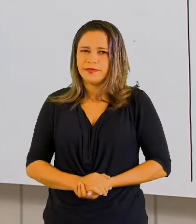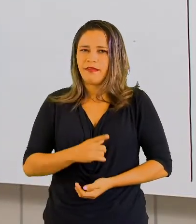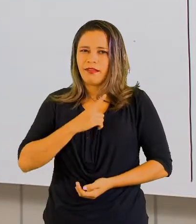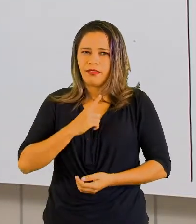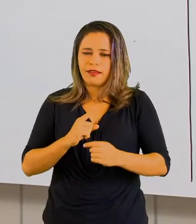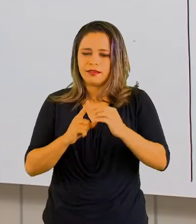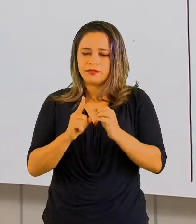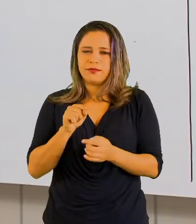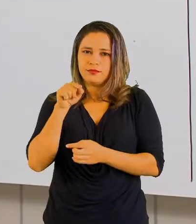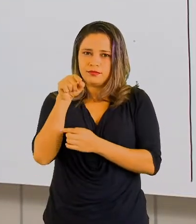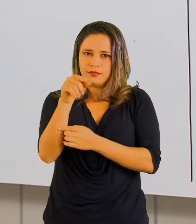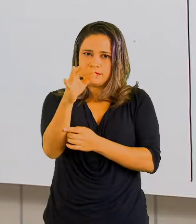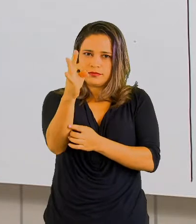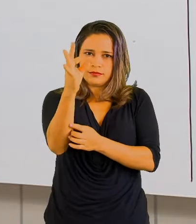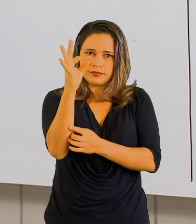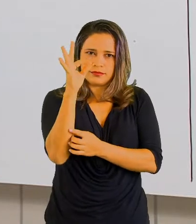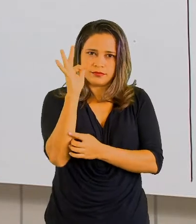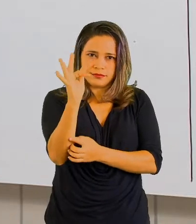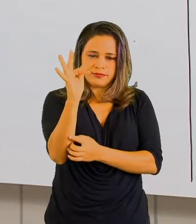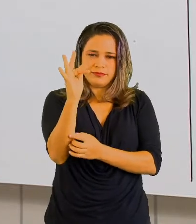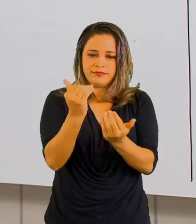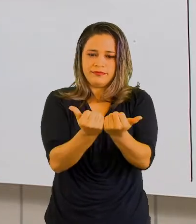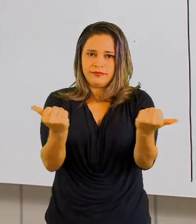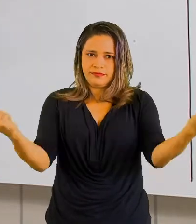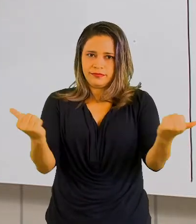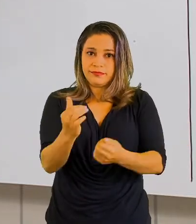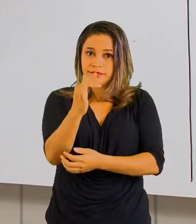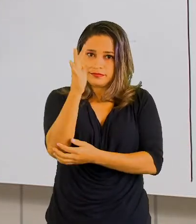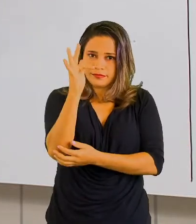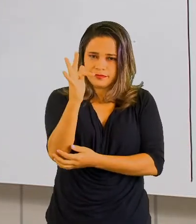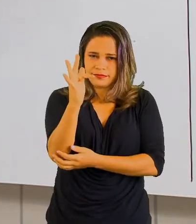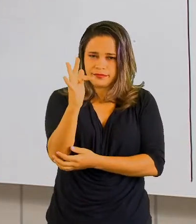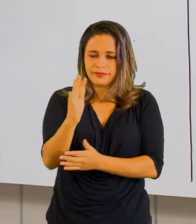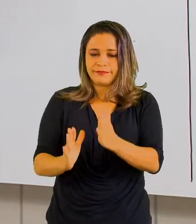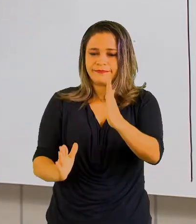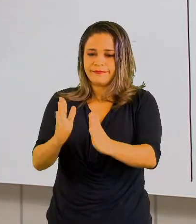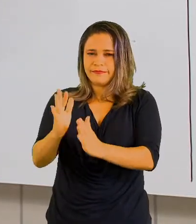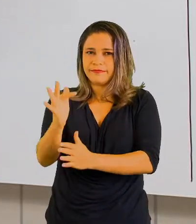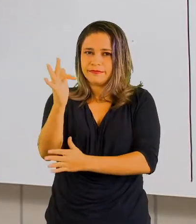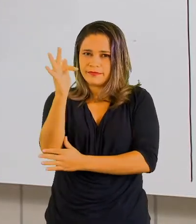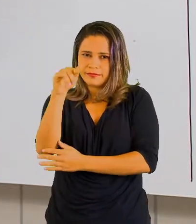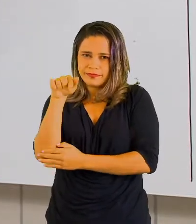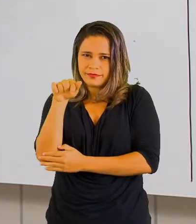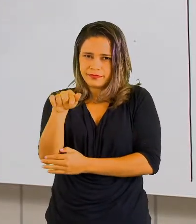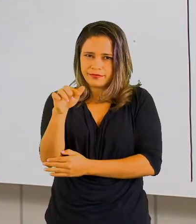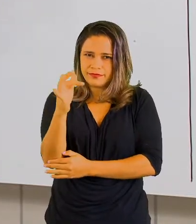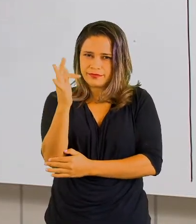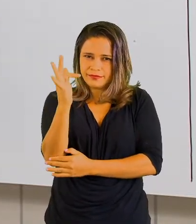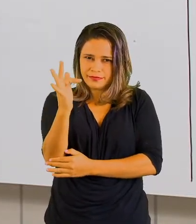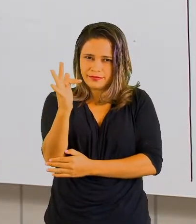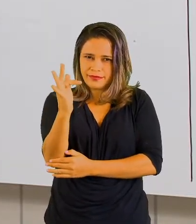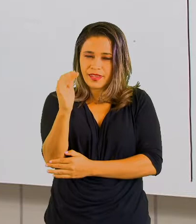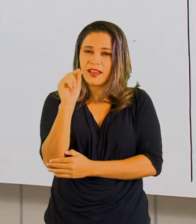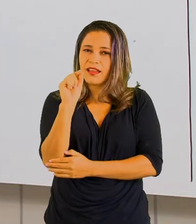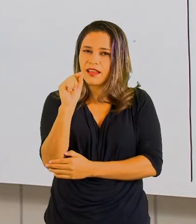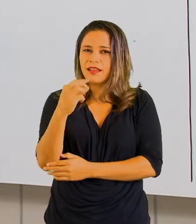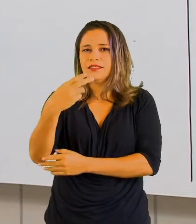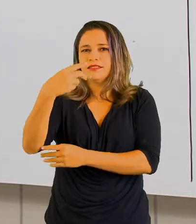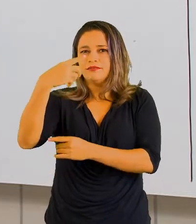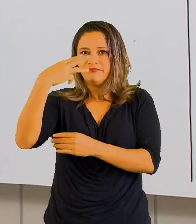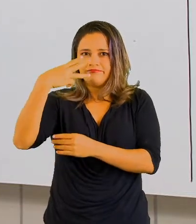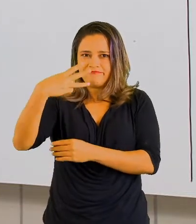F, certo? O ponto F. A abscissa do ponto F é 3 positivo. Eu sei que